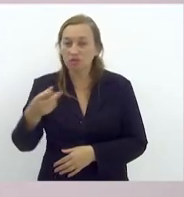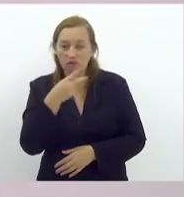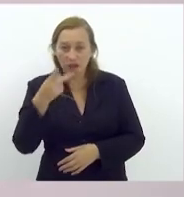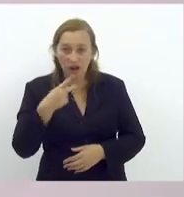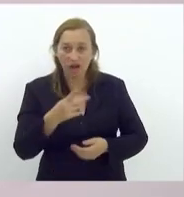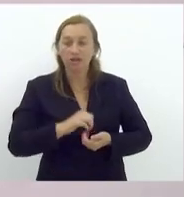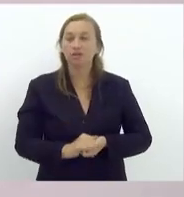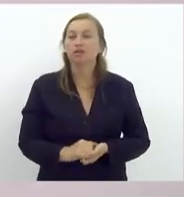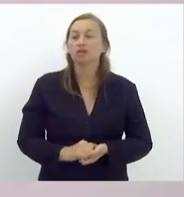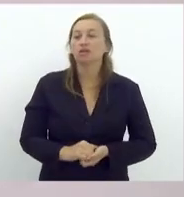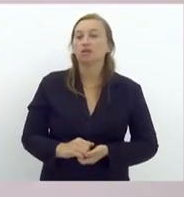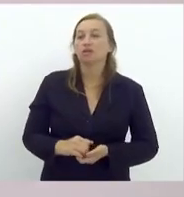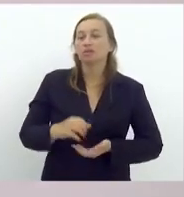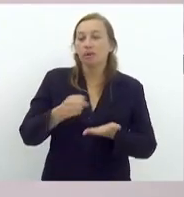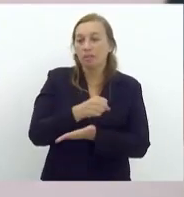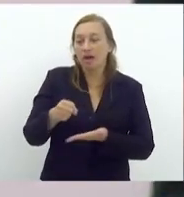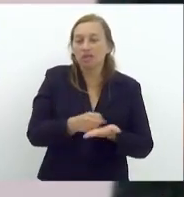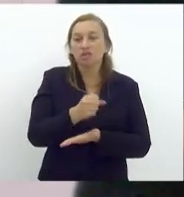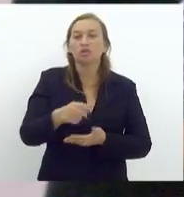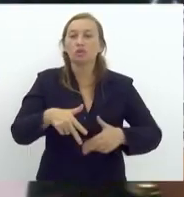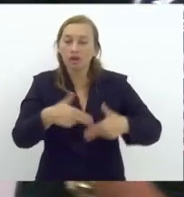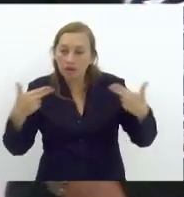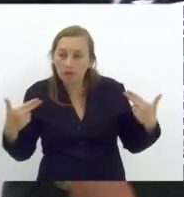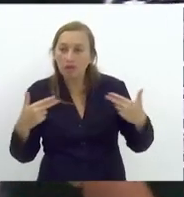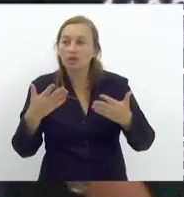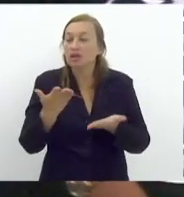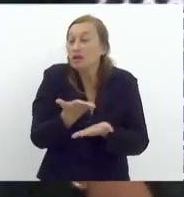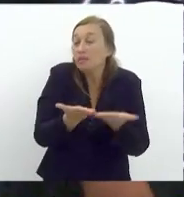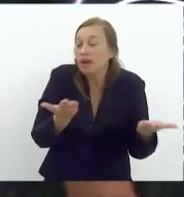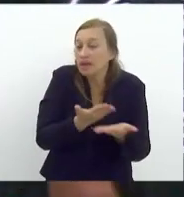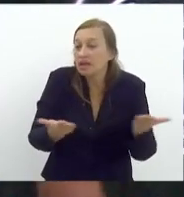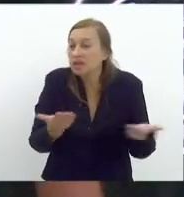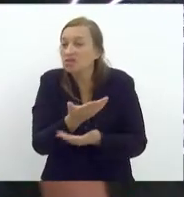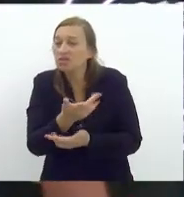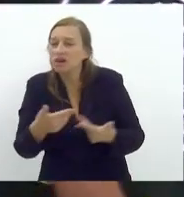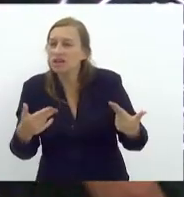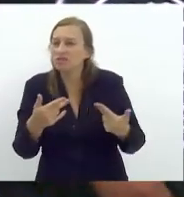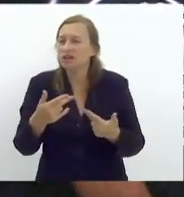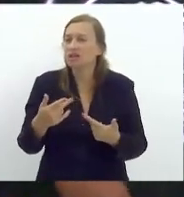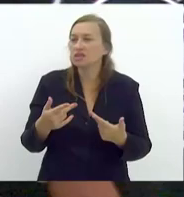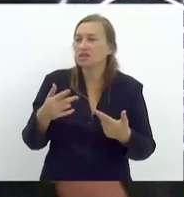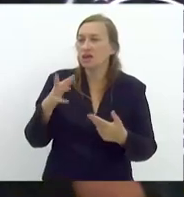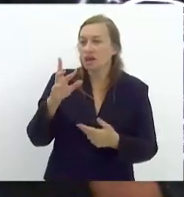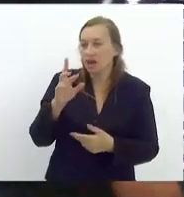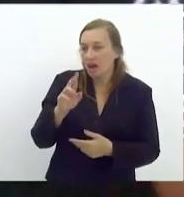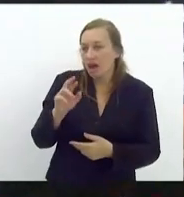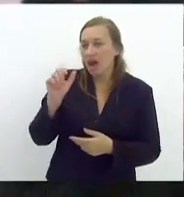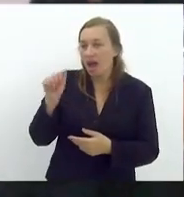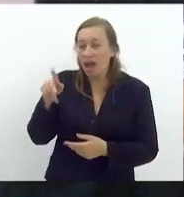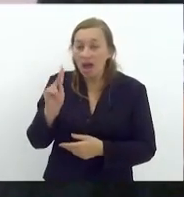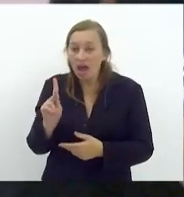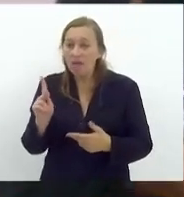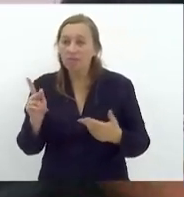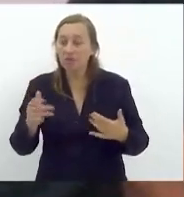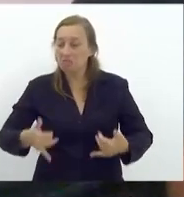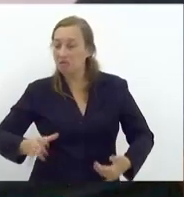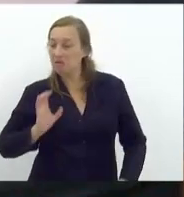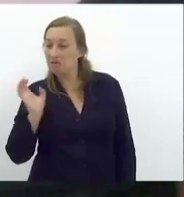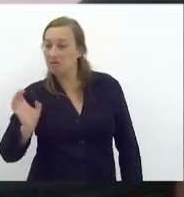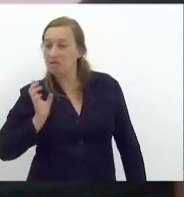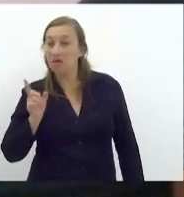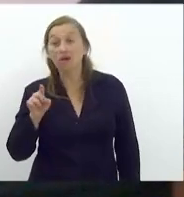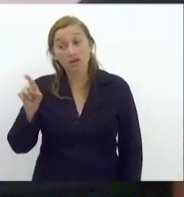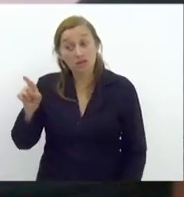sobre o fundamento do hip hop que a galera tá se perdendo aí fazendo muito Rap Ostentação essas coisas a gente tem que lembrar que isso aí é